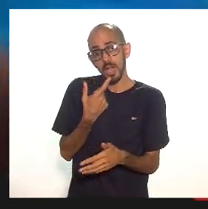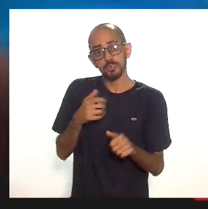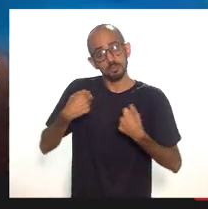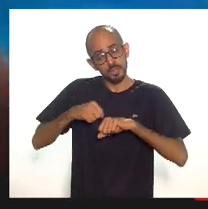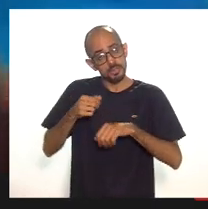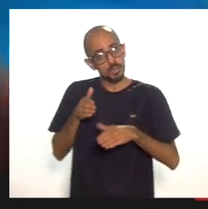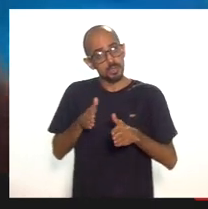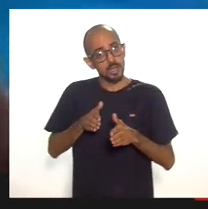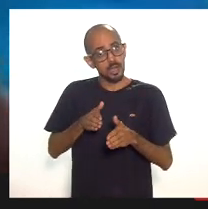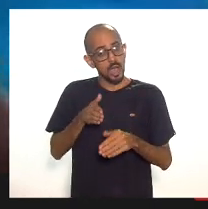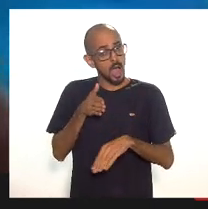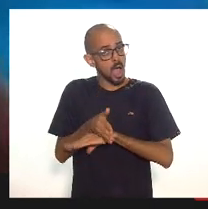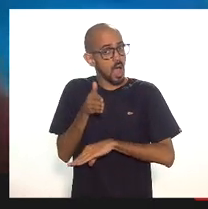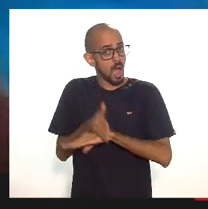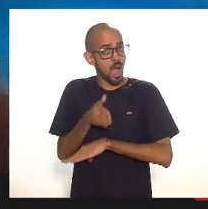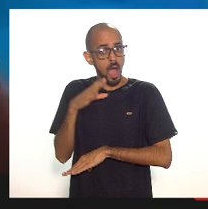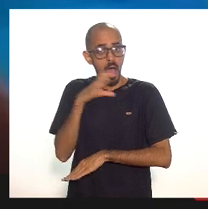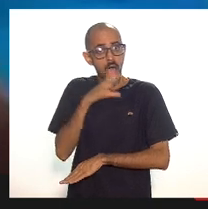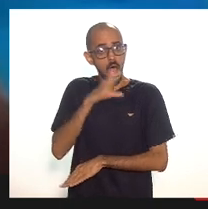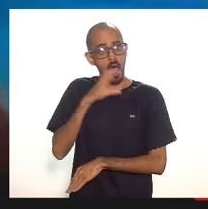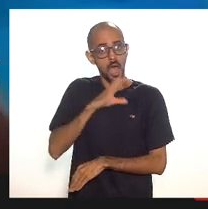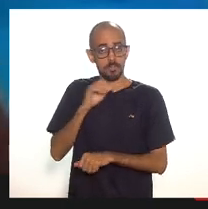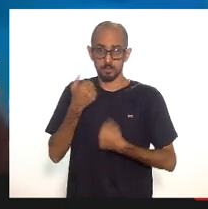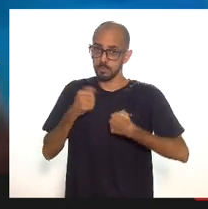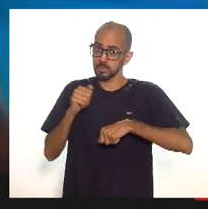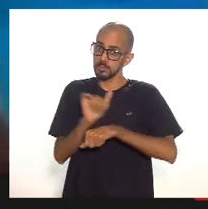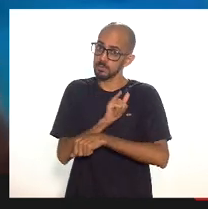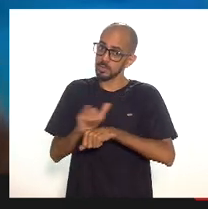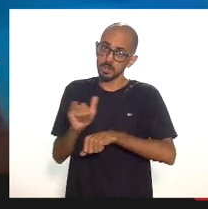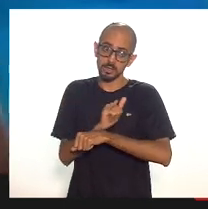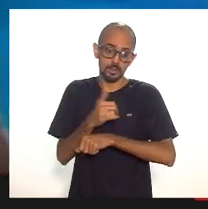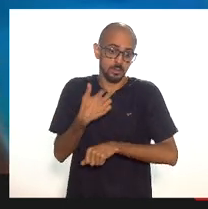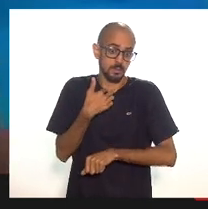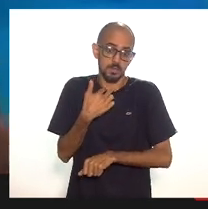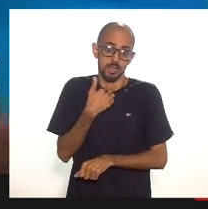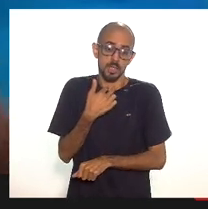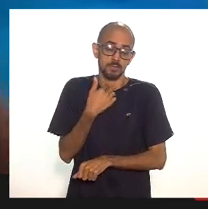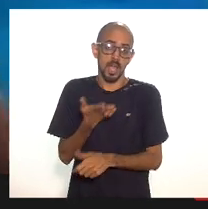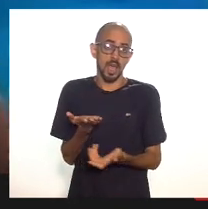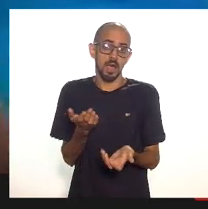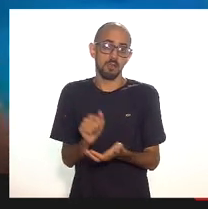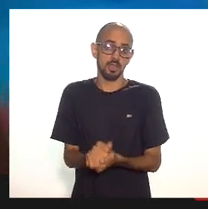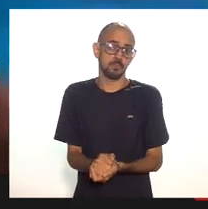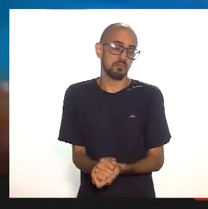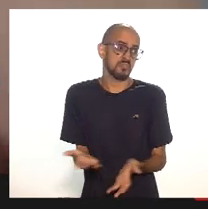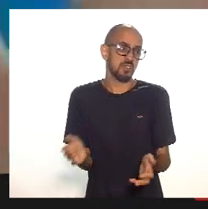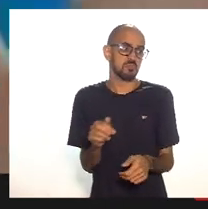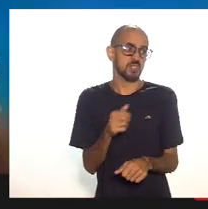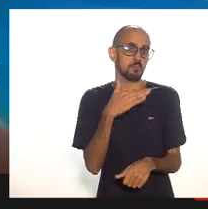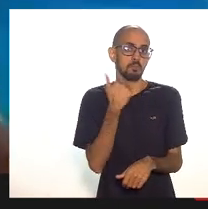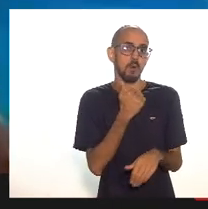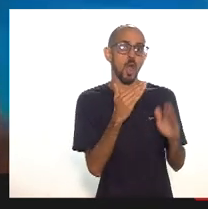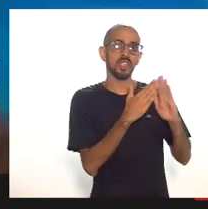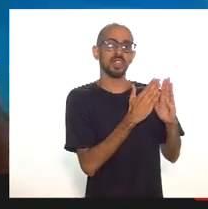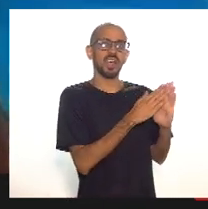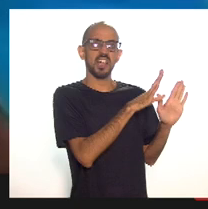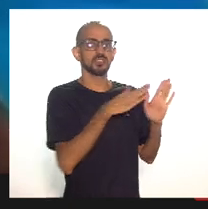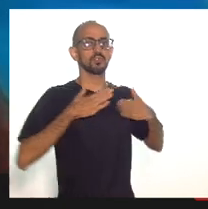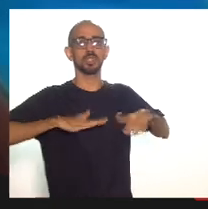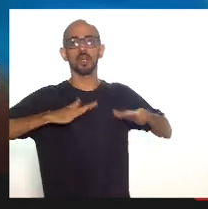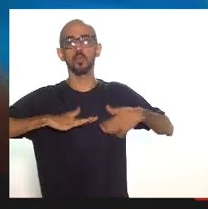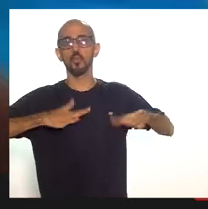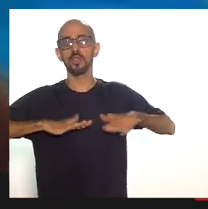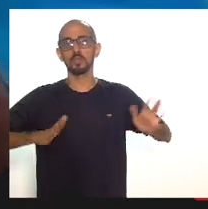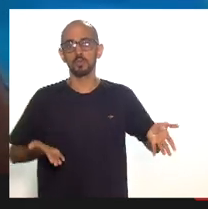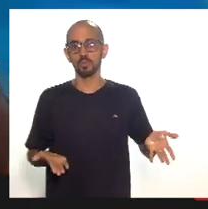uma sensibilidade. Eu sei que é difícil, mas tem que haver uma estratégia. Nós não podemos deixar de dizer para as pessoas, olha, morra em casa tranquila, que daqui a pouco vamos contratar gente. Será que